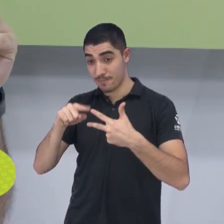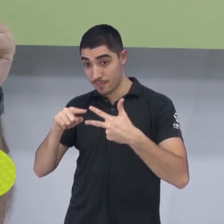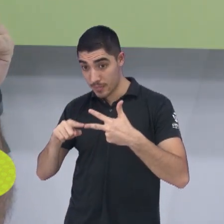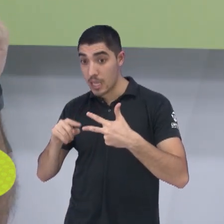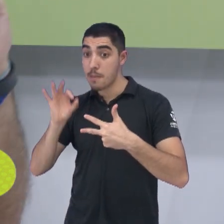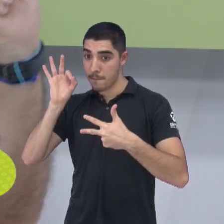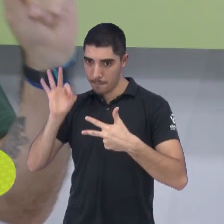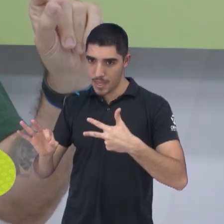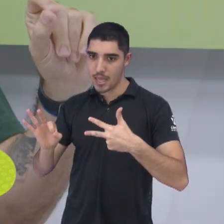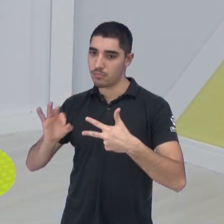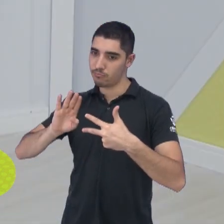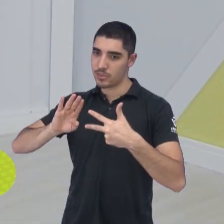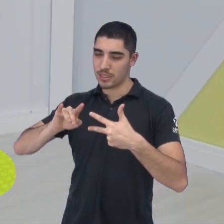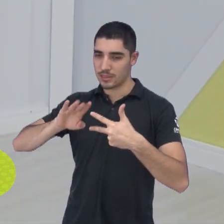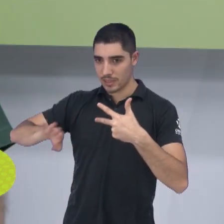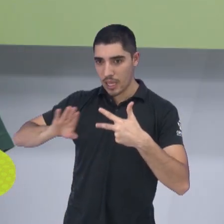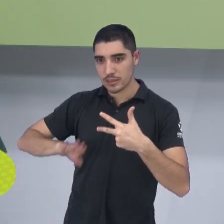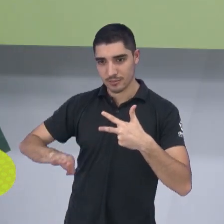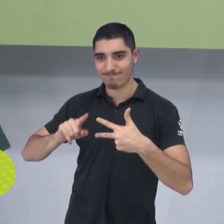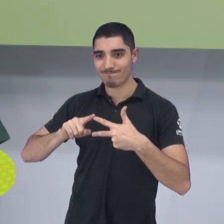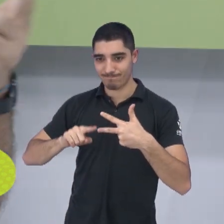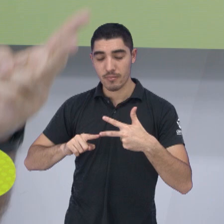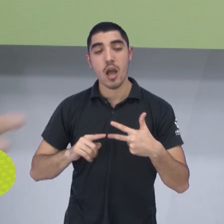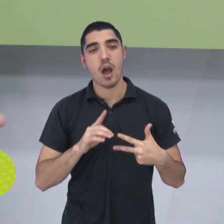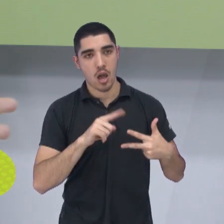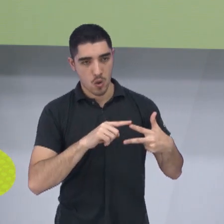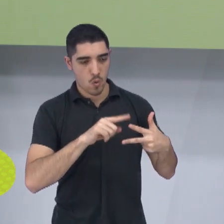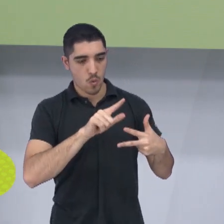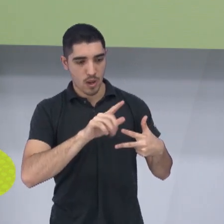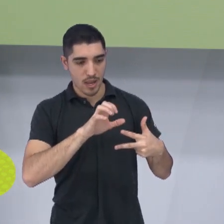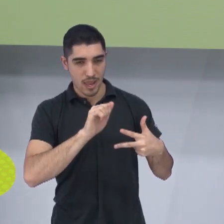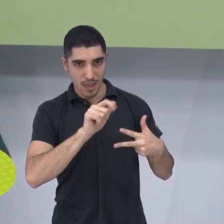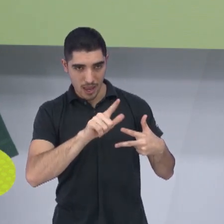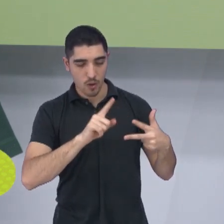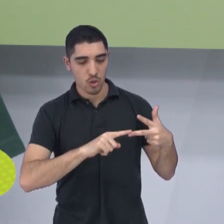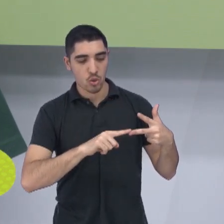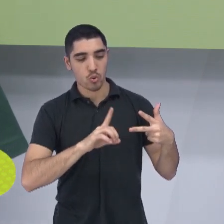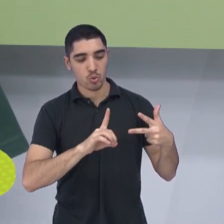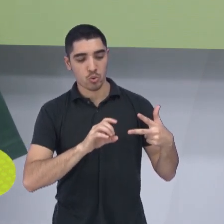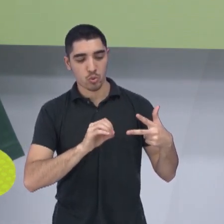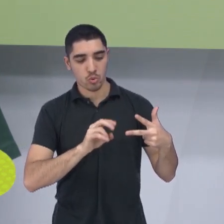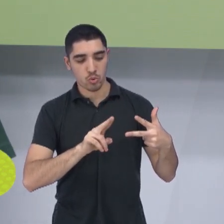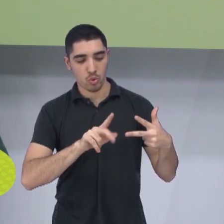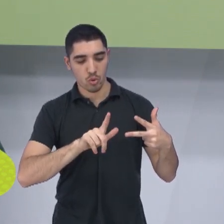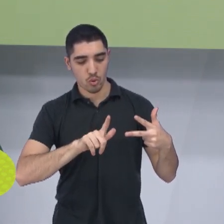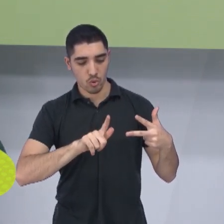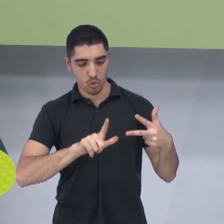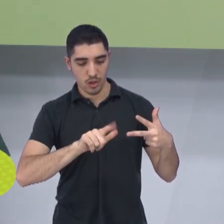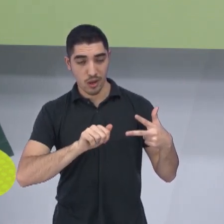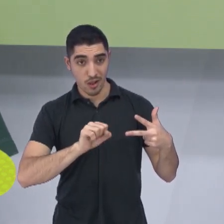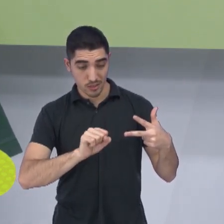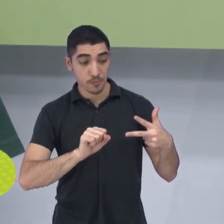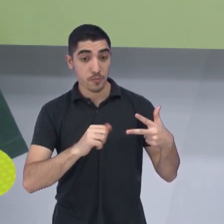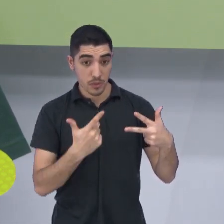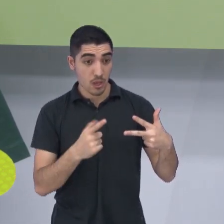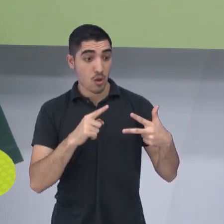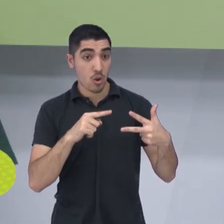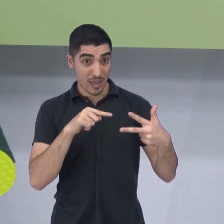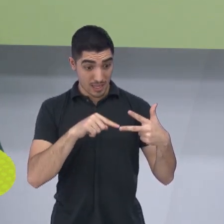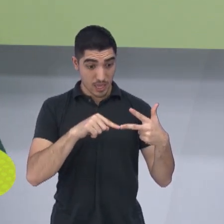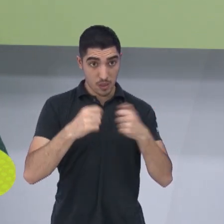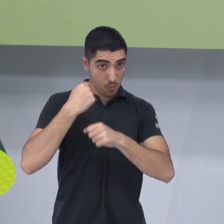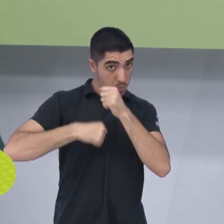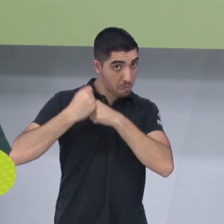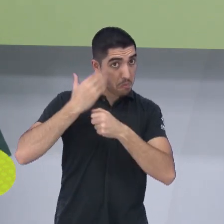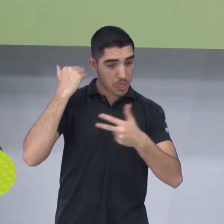e o... Douglas dos Santos. E o Douglas dos Santos, isso. Que já são também, por si só, o Douglas dos Santos também, o ano passado, na temporada passada, foi muito